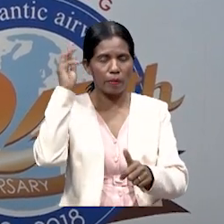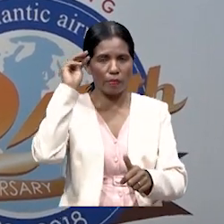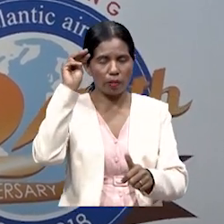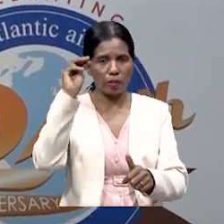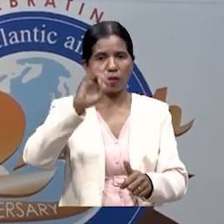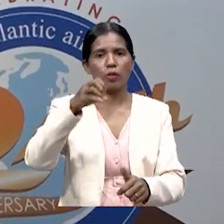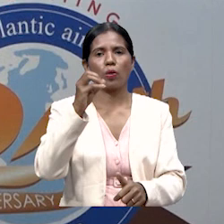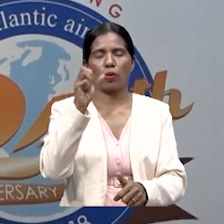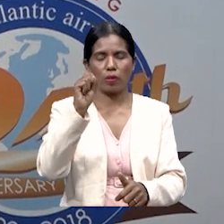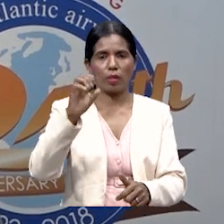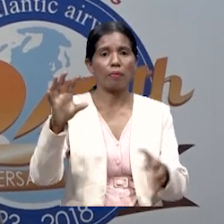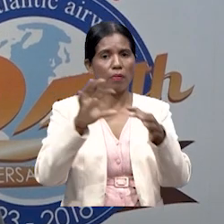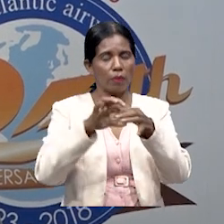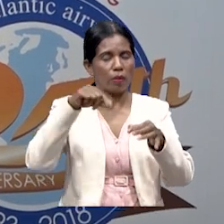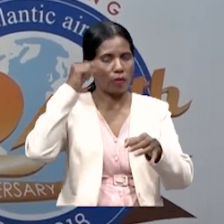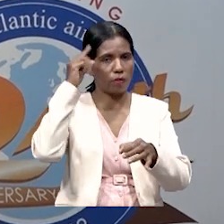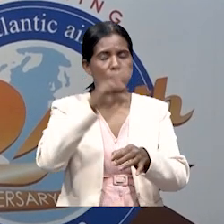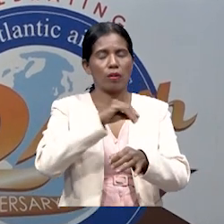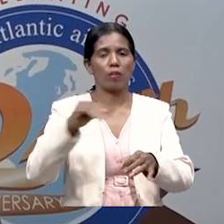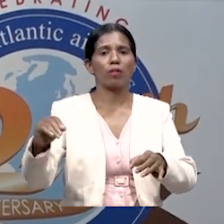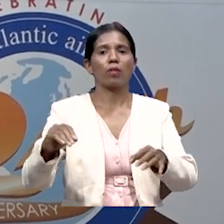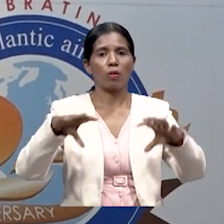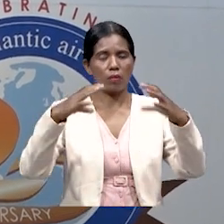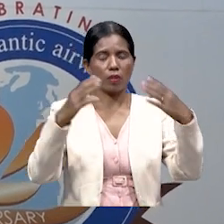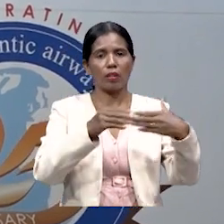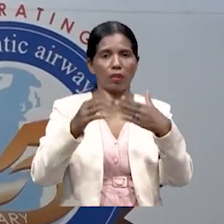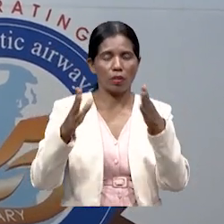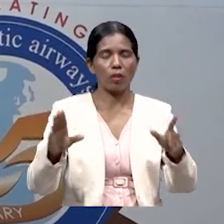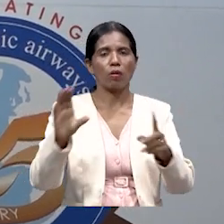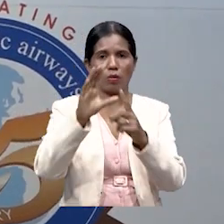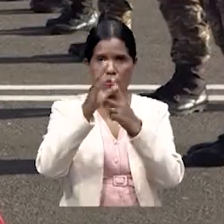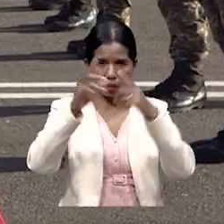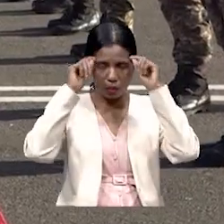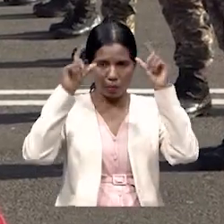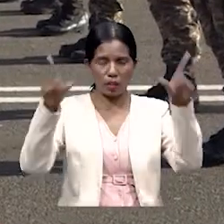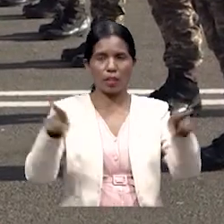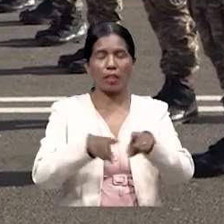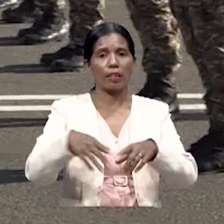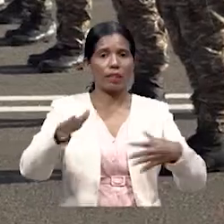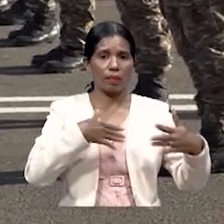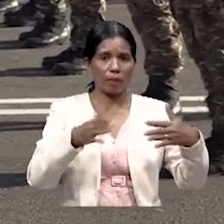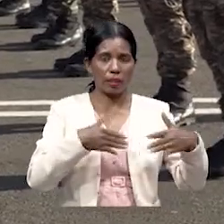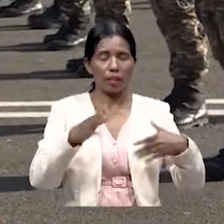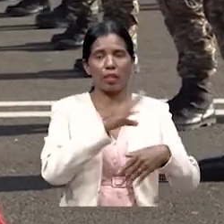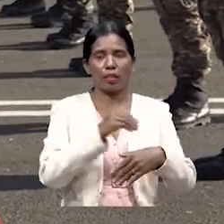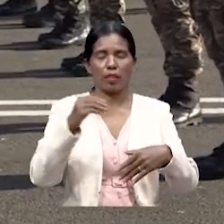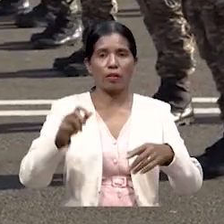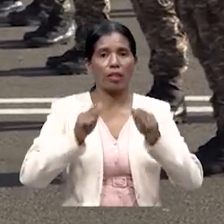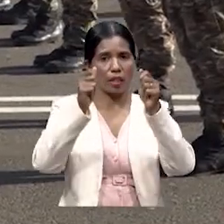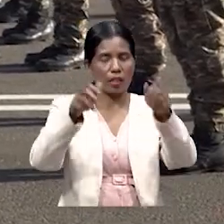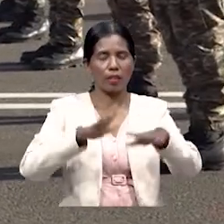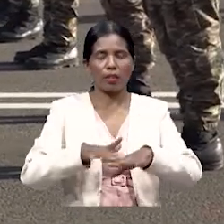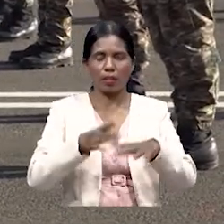Reis, membro governo, no comissão organizadora sira ho cultura Timor-Leste, hanesan tebedai, lian dadolin no taratais hafuin